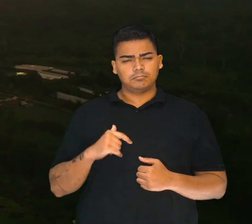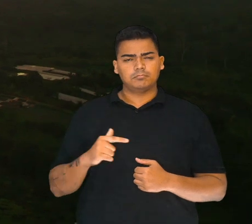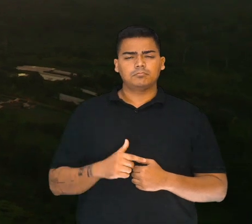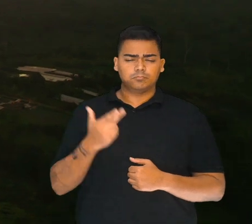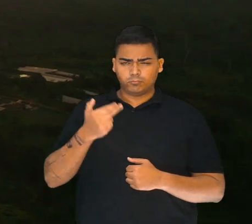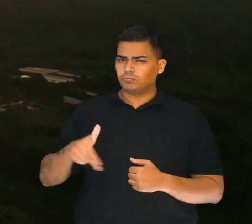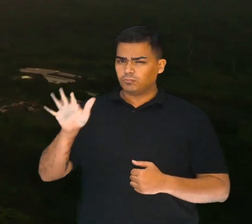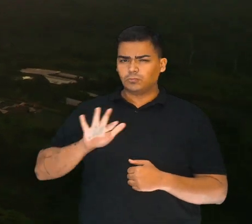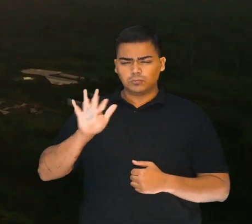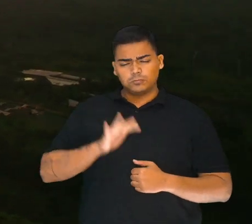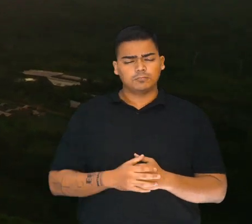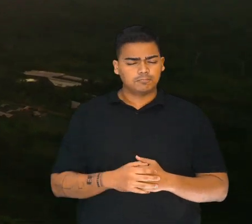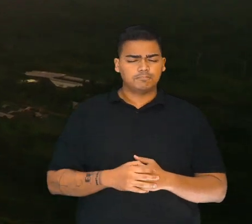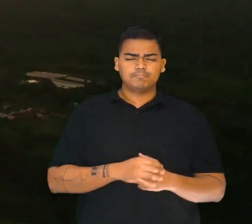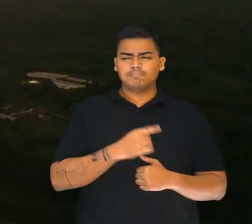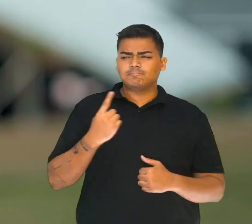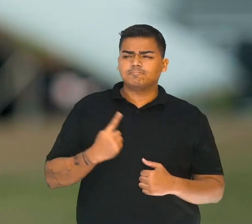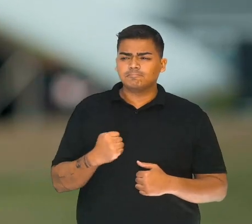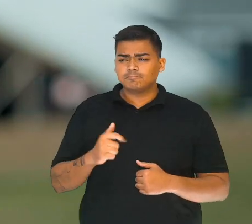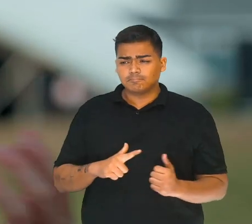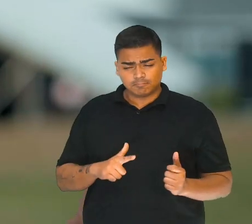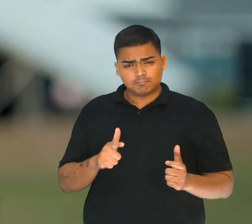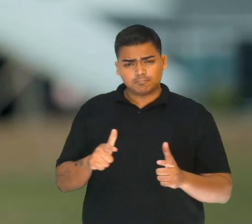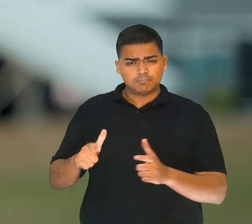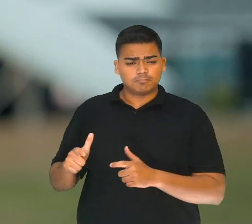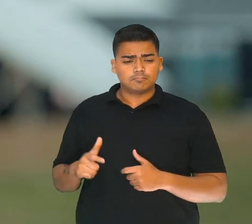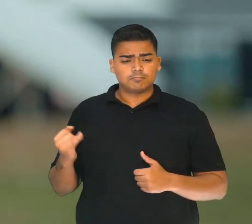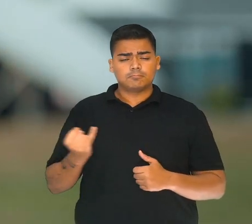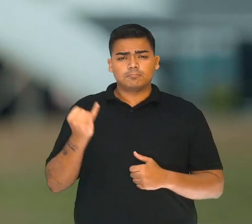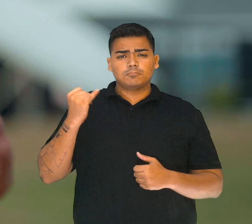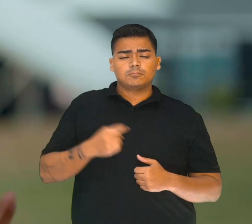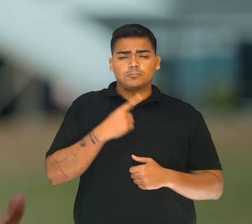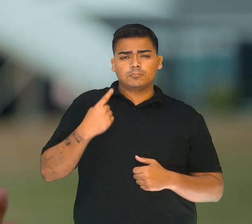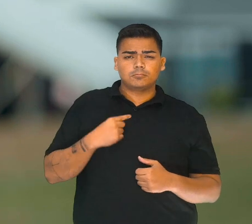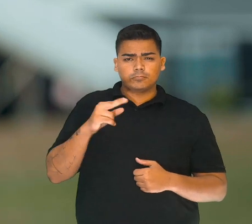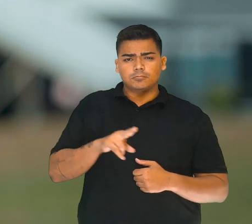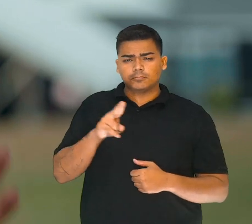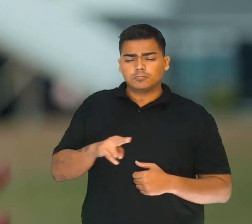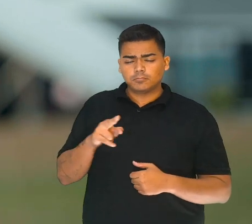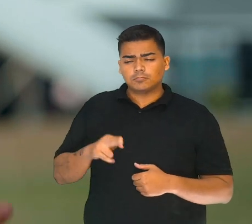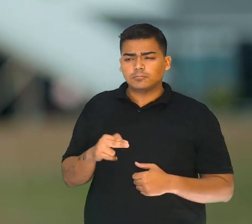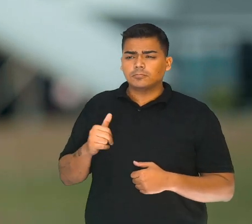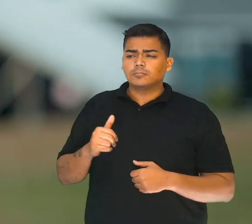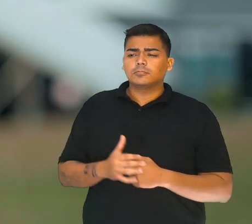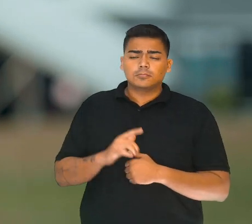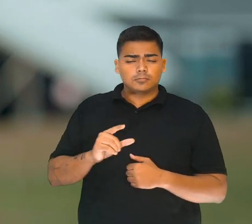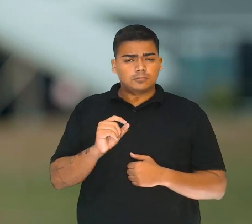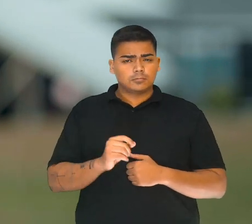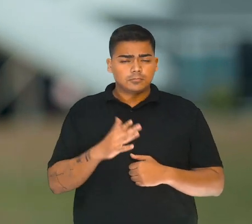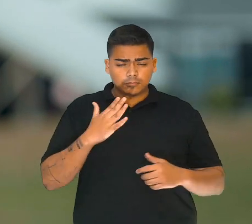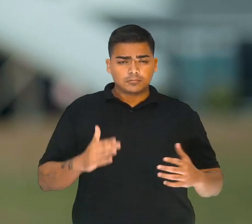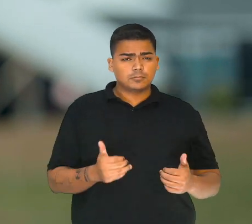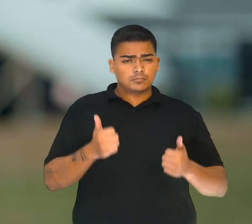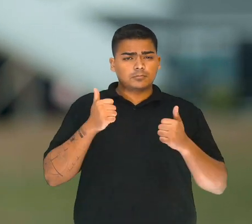interiores no Nordeste. Existe um ambiente muito propício para a gente colaborar, porque no fim do dia o que a gente está fazendo